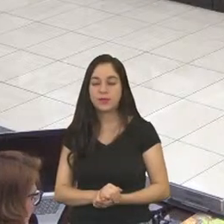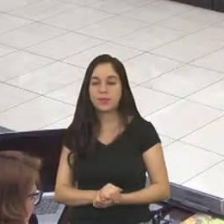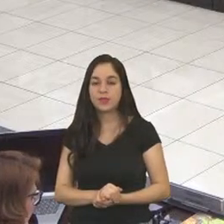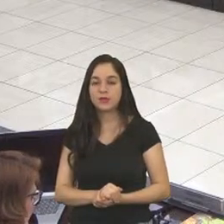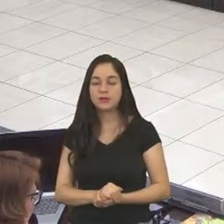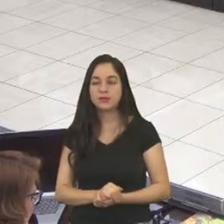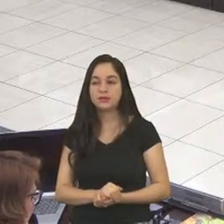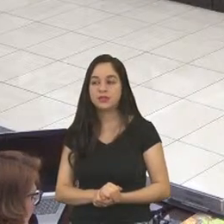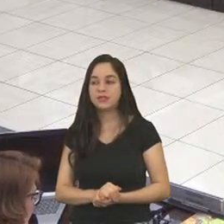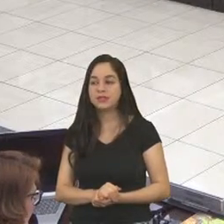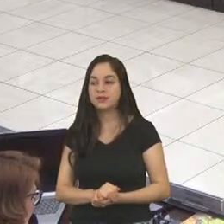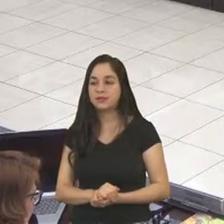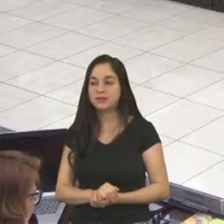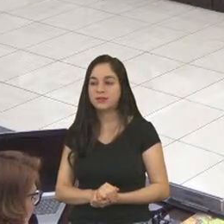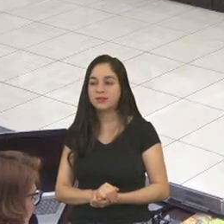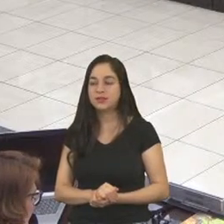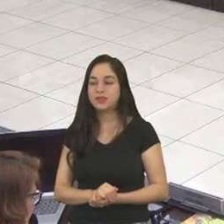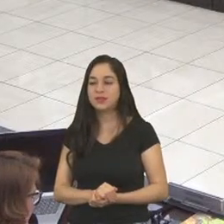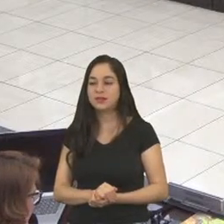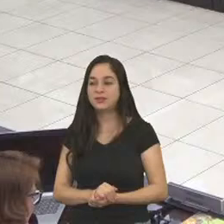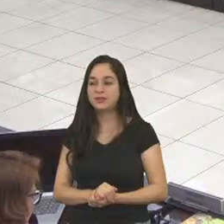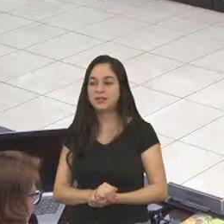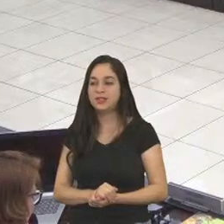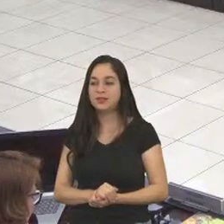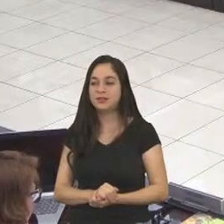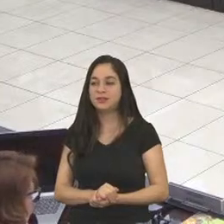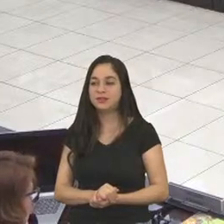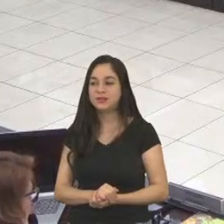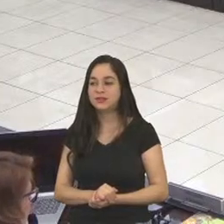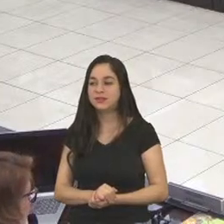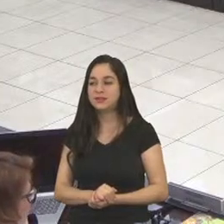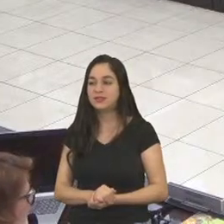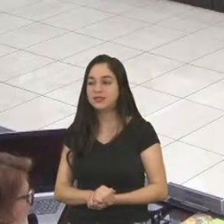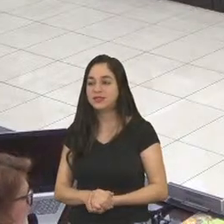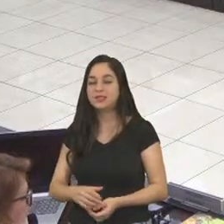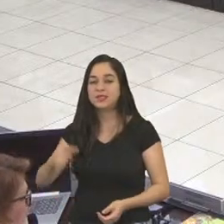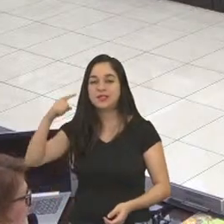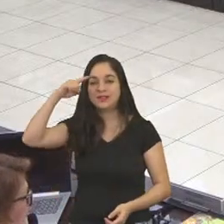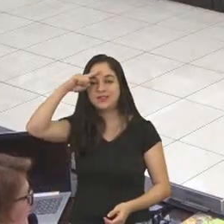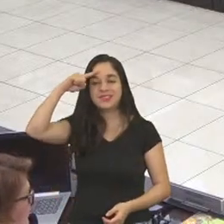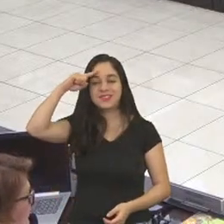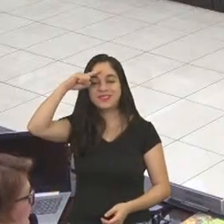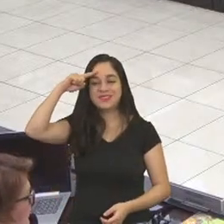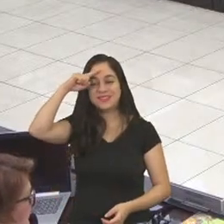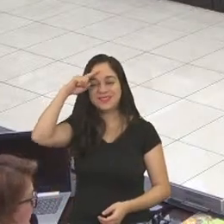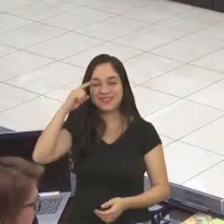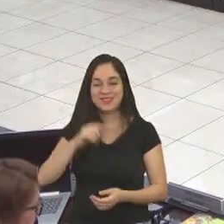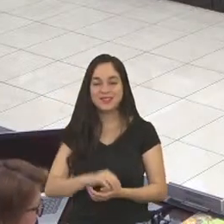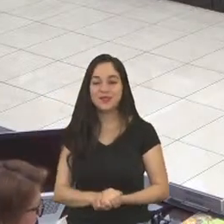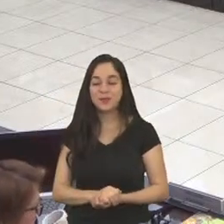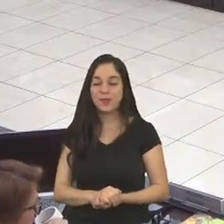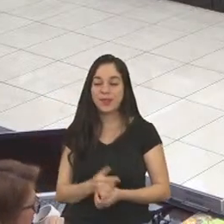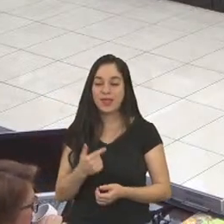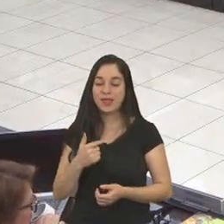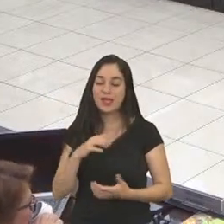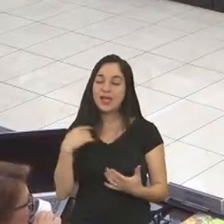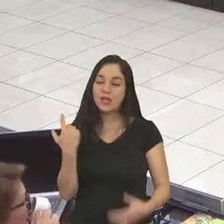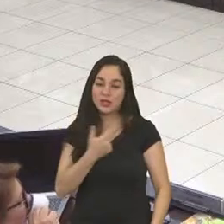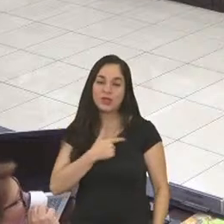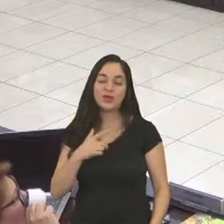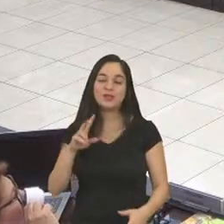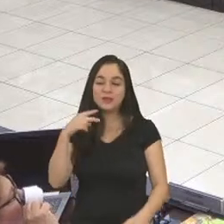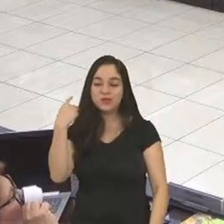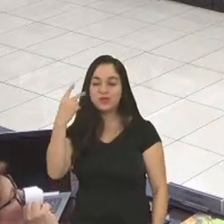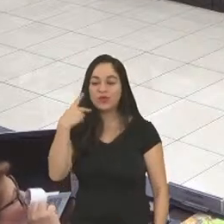Daniel Mariano? Paulinho, sou favorável ao seu projeto aí, a gente conversamos um pouco sobre esse projeto, que nós aí, vereadores, junto